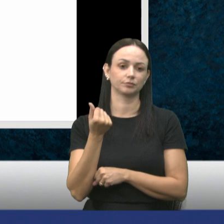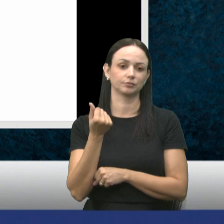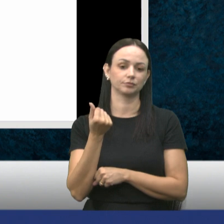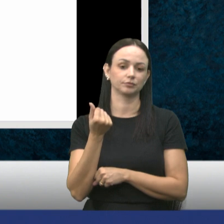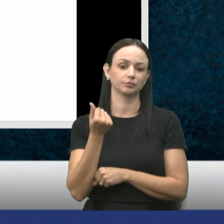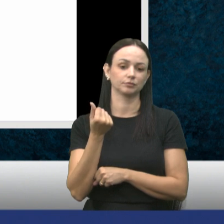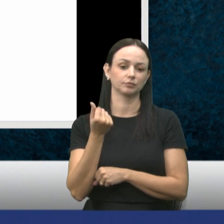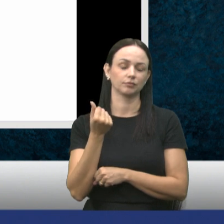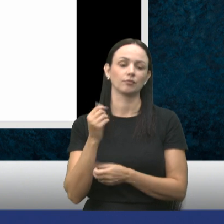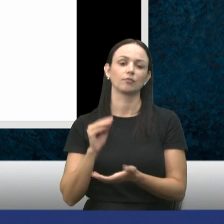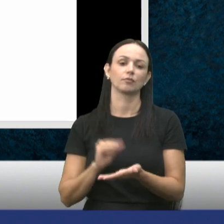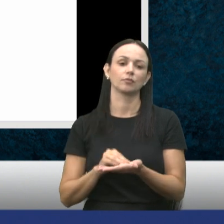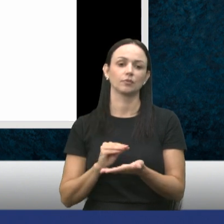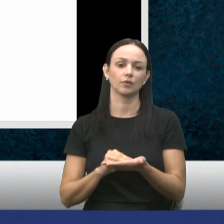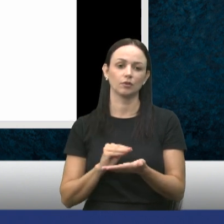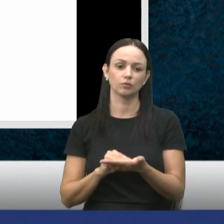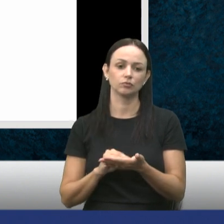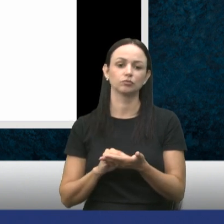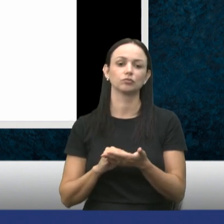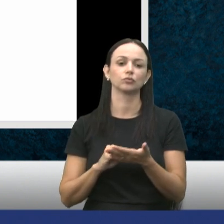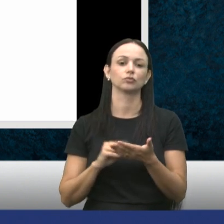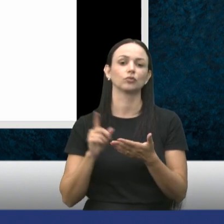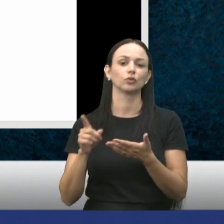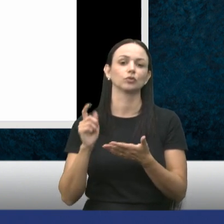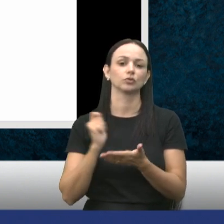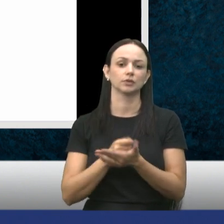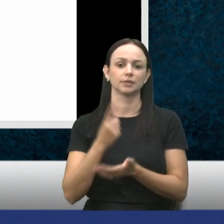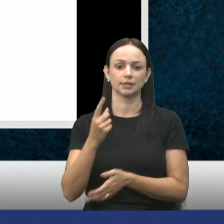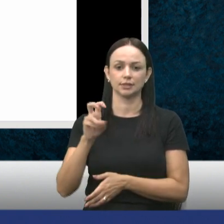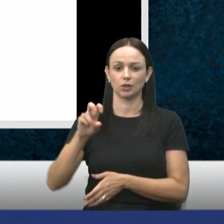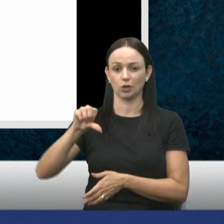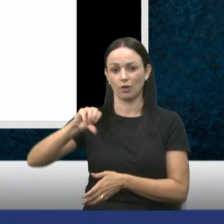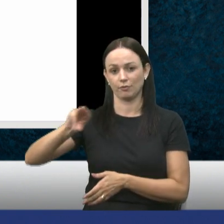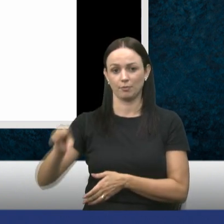faltou a arrecadação cobrir nesse exato momento foi de